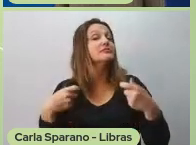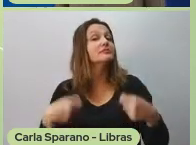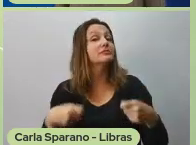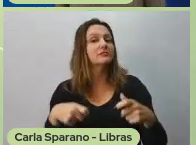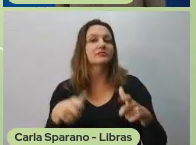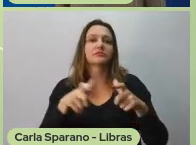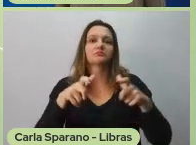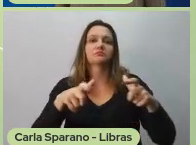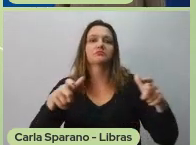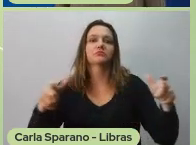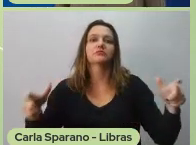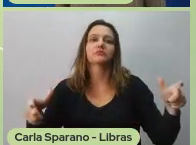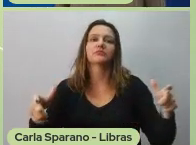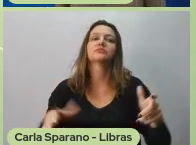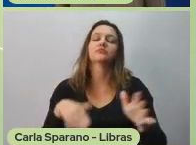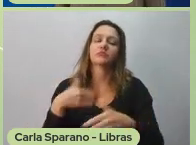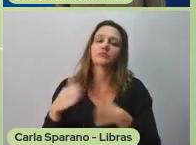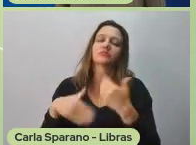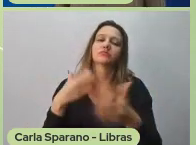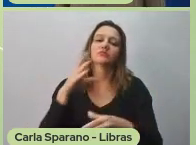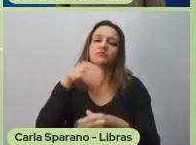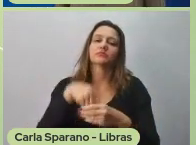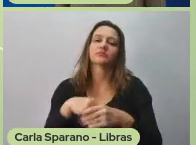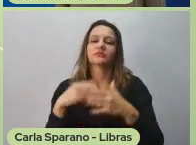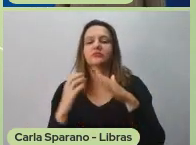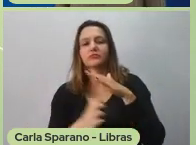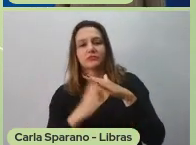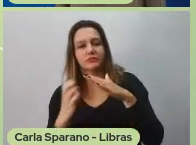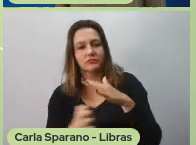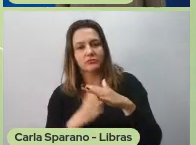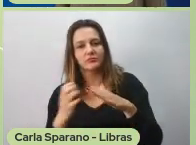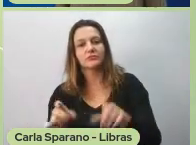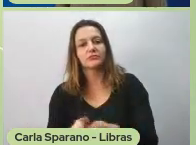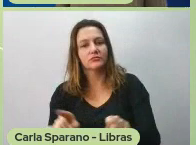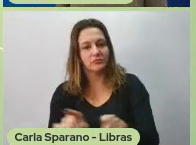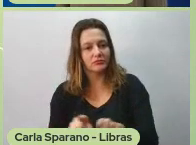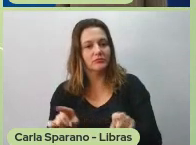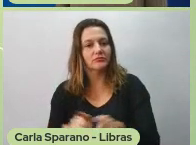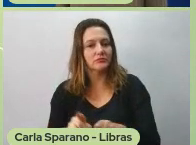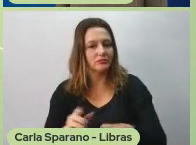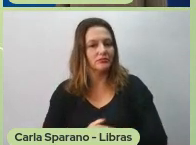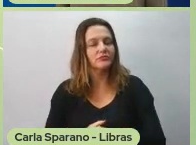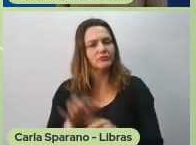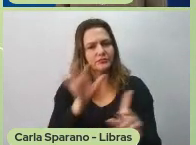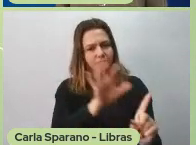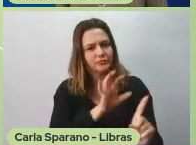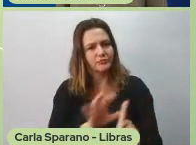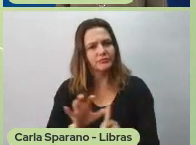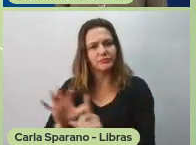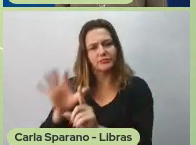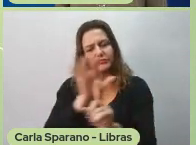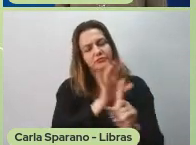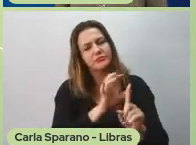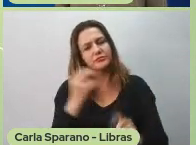né, o que a gente constrói dentro das companhias e também influenciar a nossa cadeia de valor, influenciar os